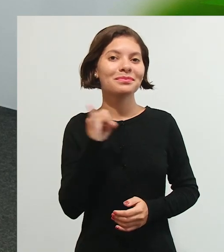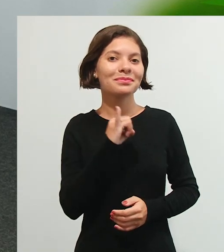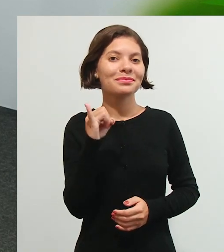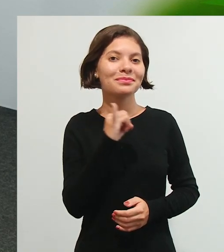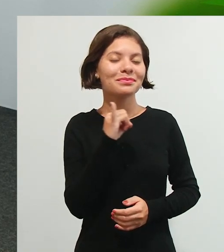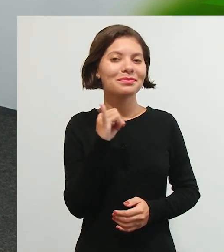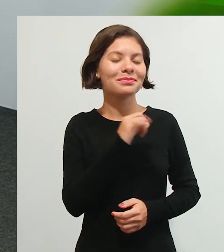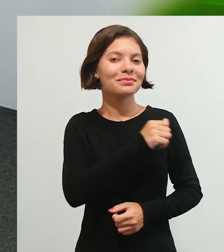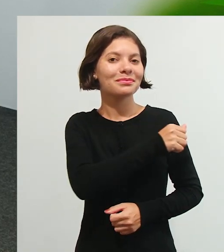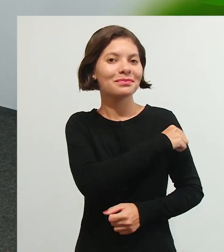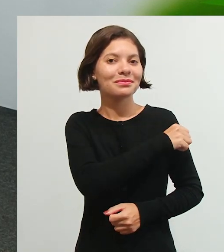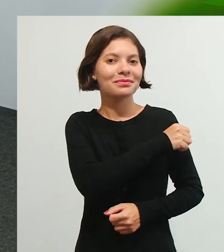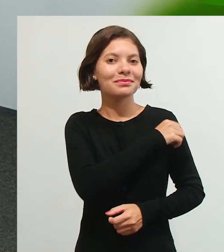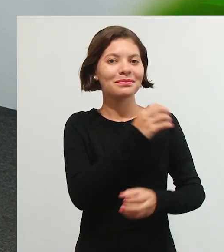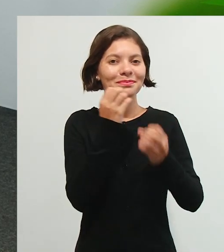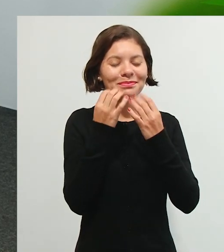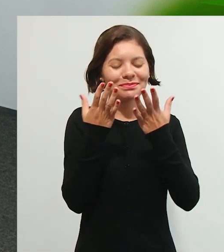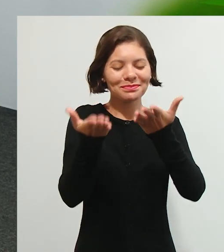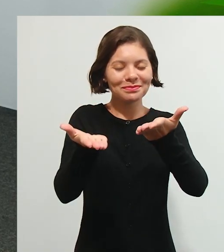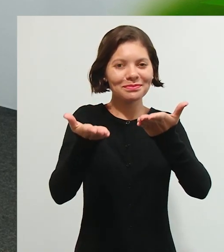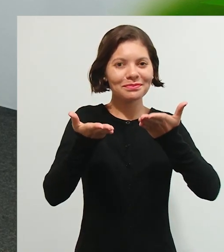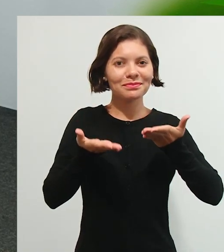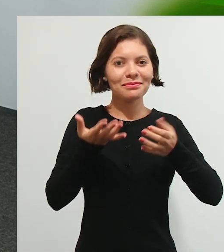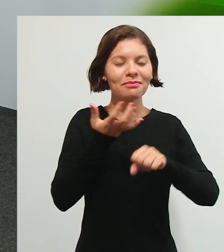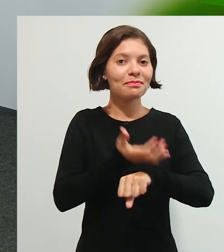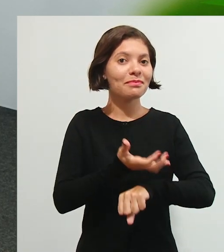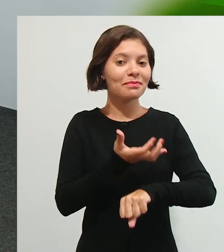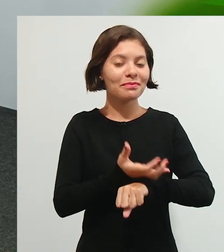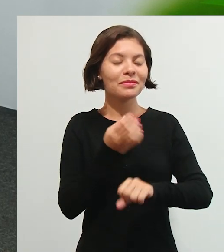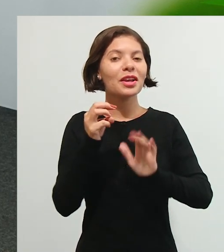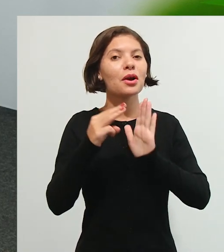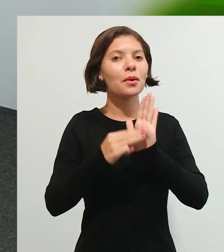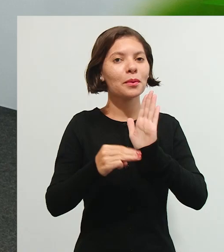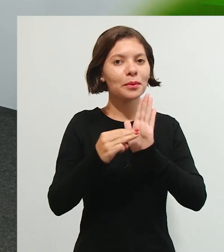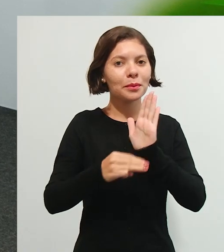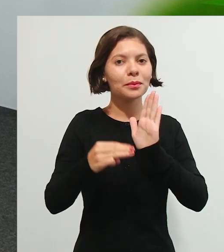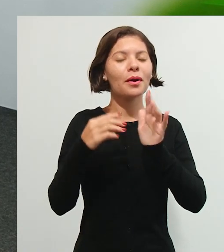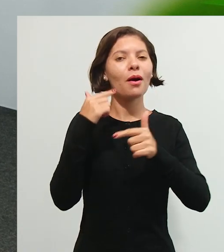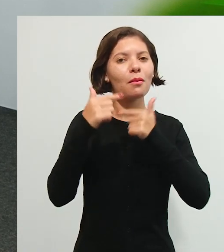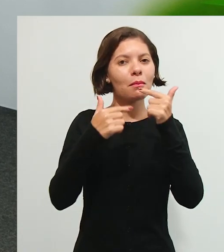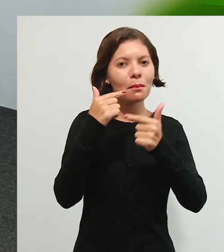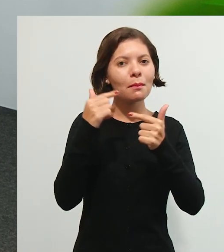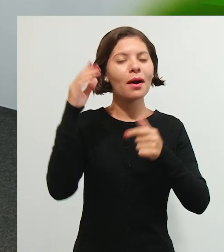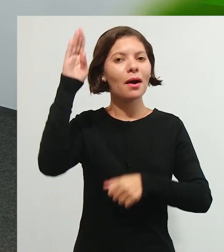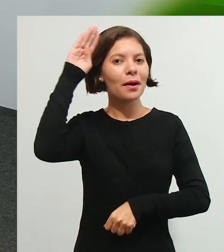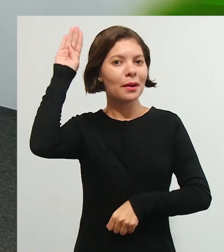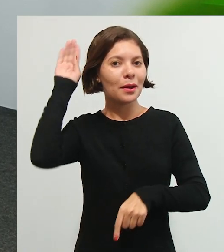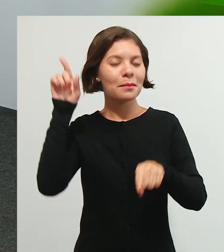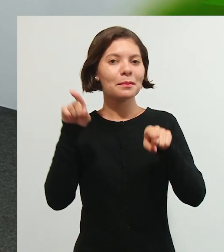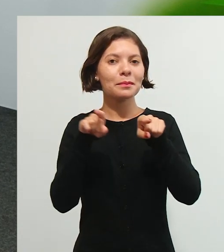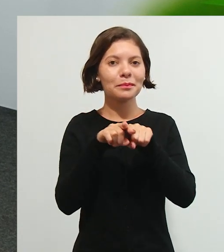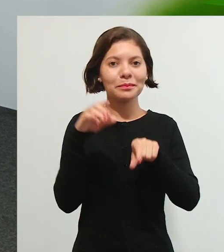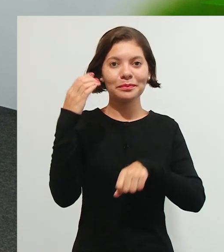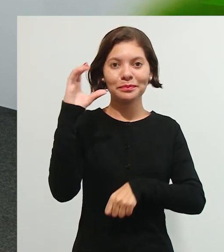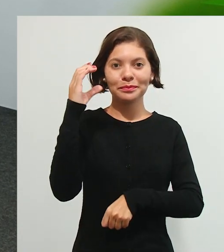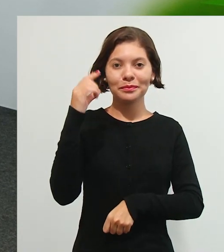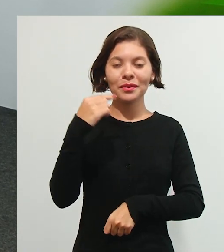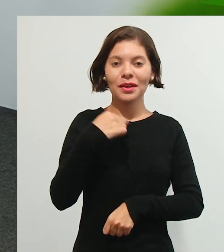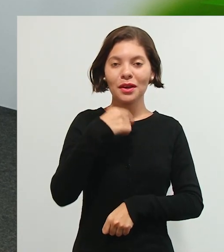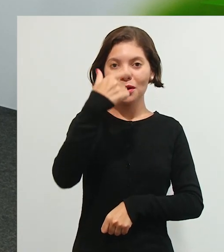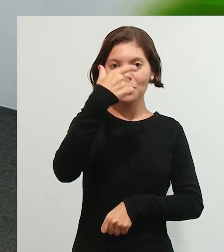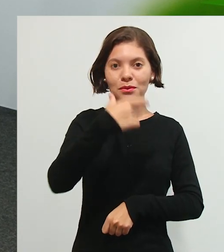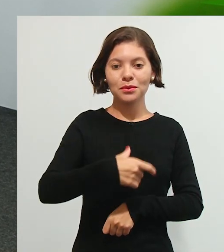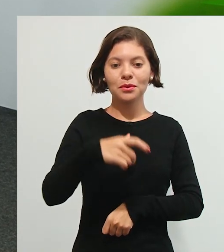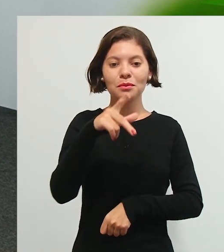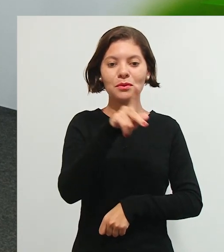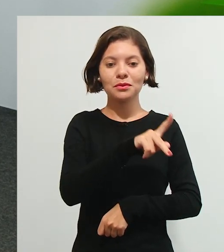Olá acadêmicos sejam bem-vindos à disciplina de metodologia do trabalho acadêmico científico eu sou